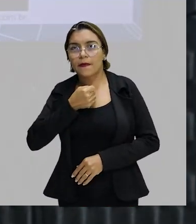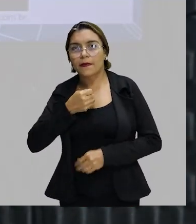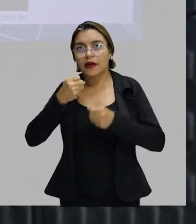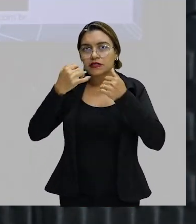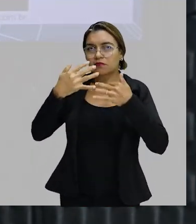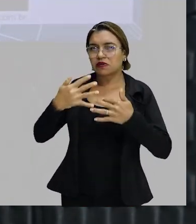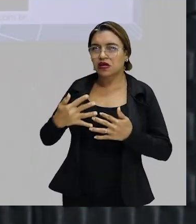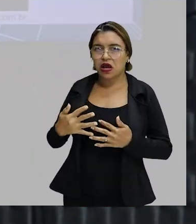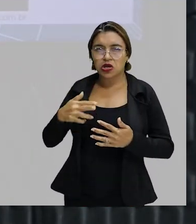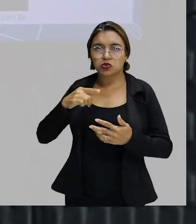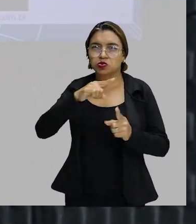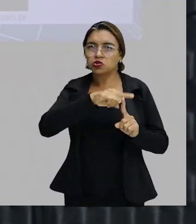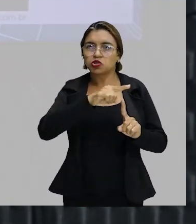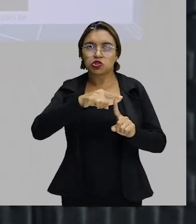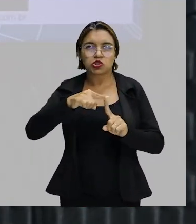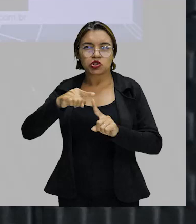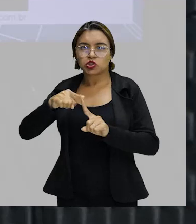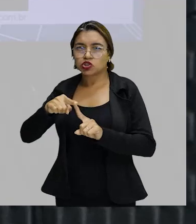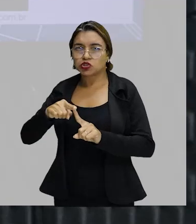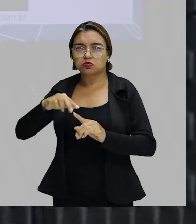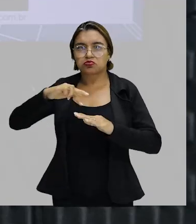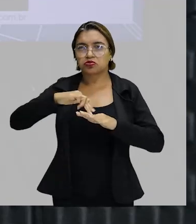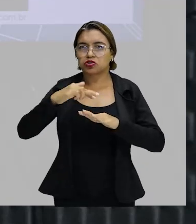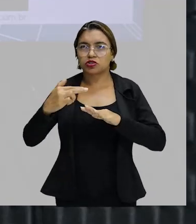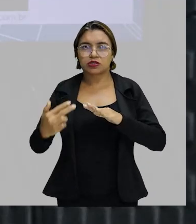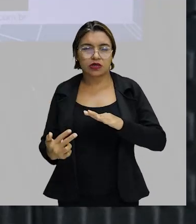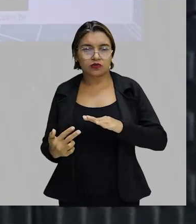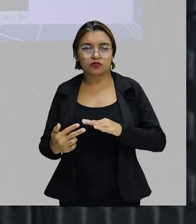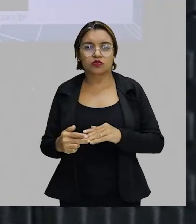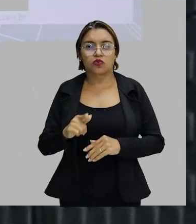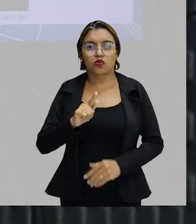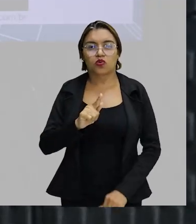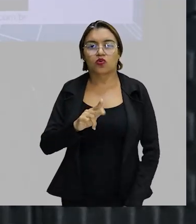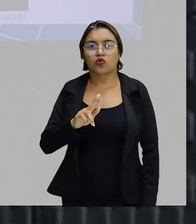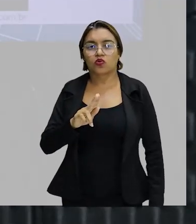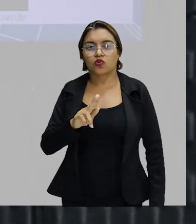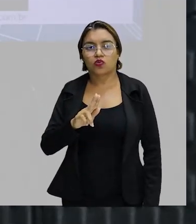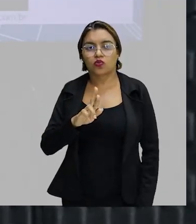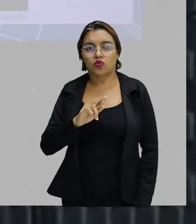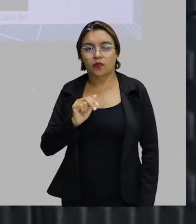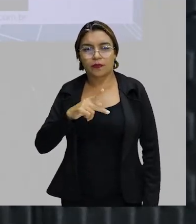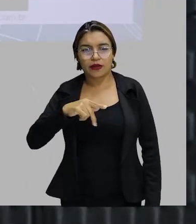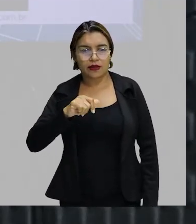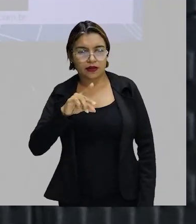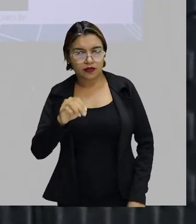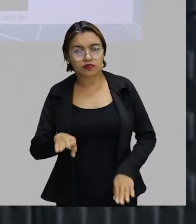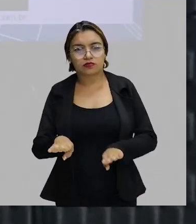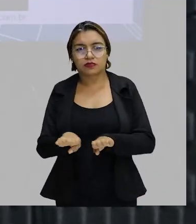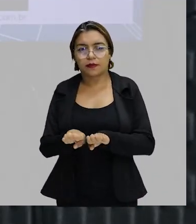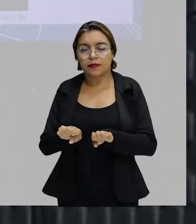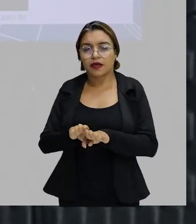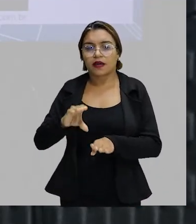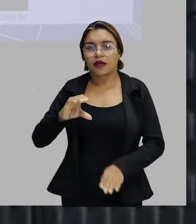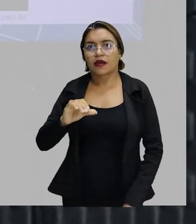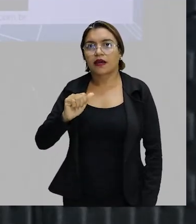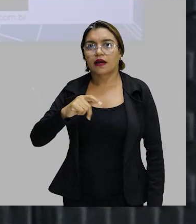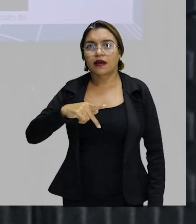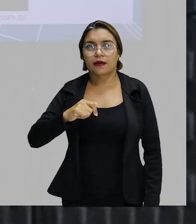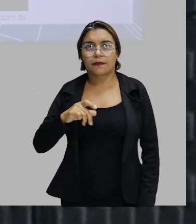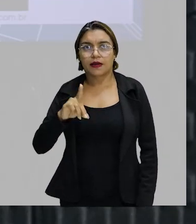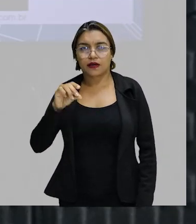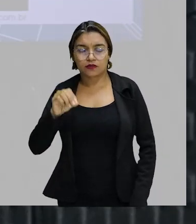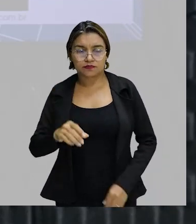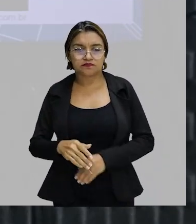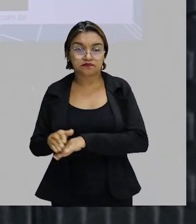carpado vocês vão entender aqui o que é grupado o que é carpado isso vai esclarecer um pouquinho mais na cabeça de vocês aqui é um